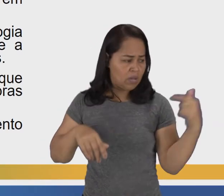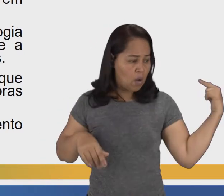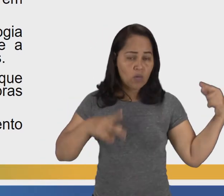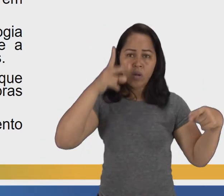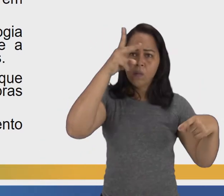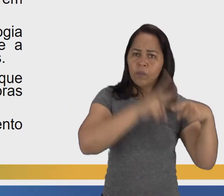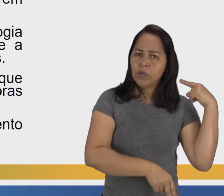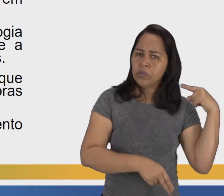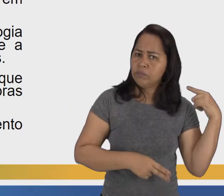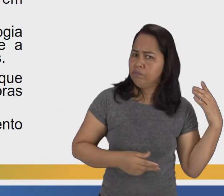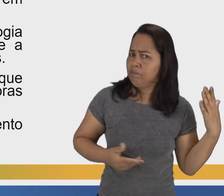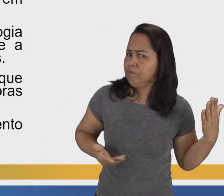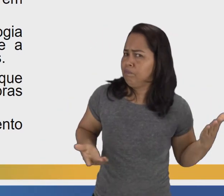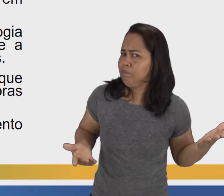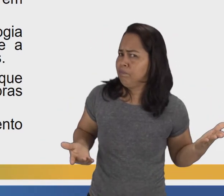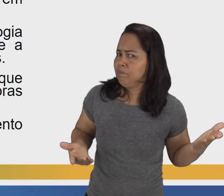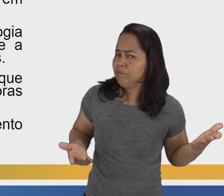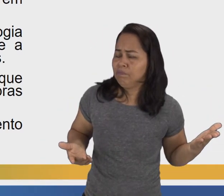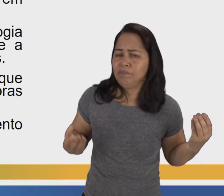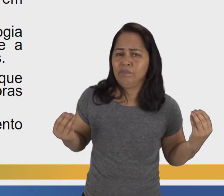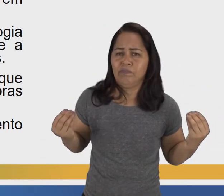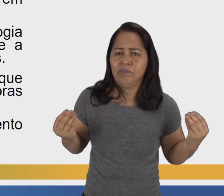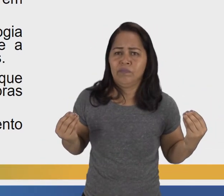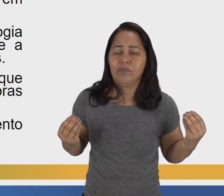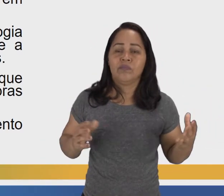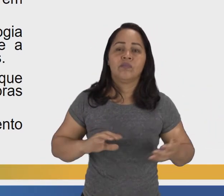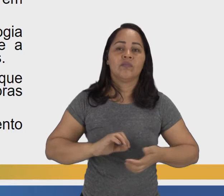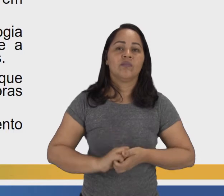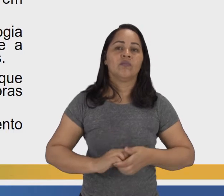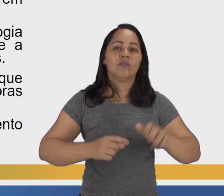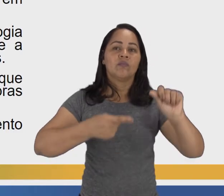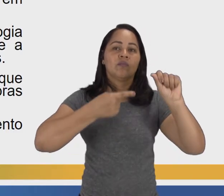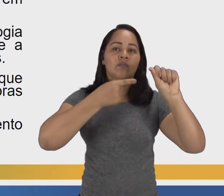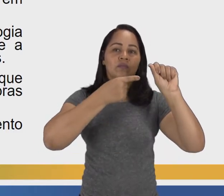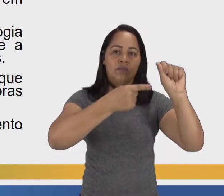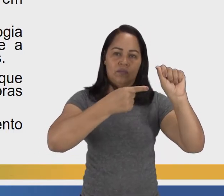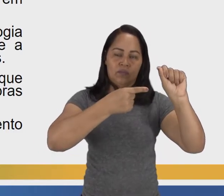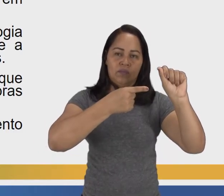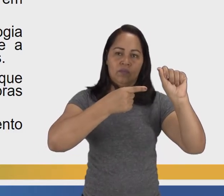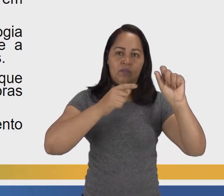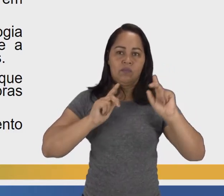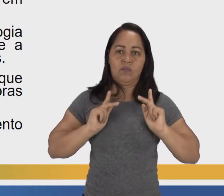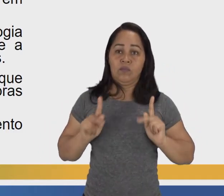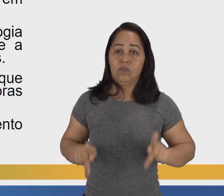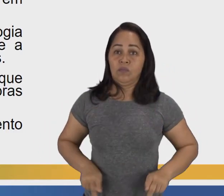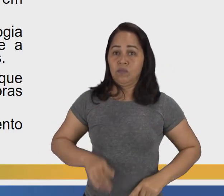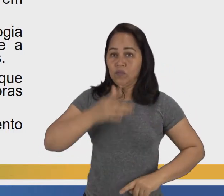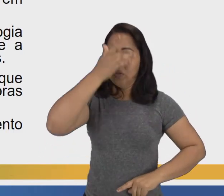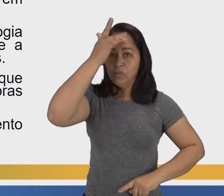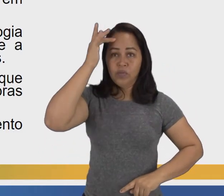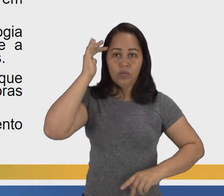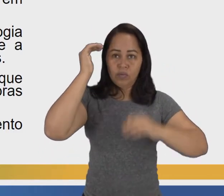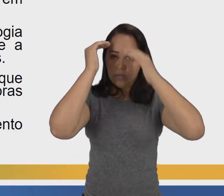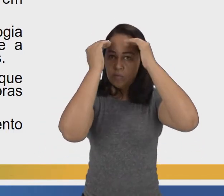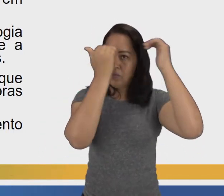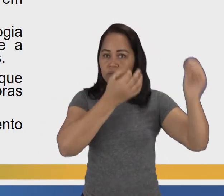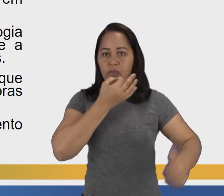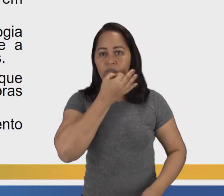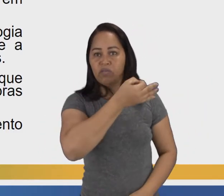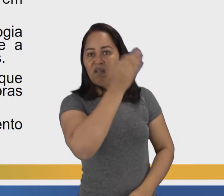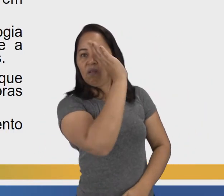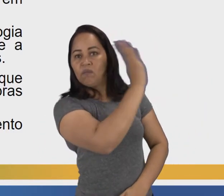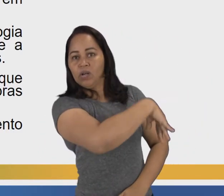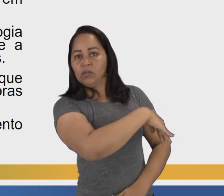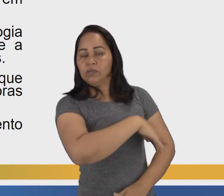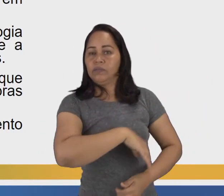intrometeu. O que isso quer dizer dentro desse contexto? Letra A. Expressa uma postura de pessoas que não respeitam a opinião dos